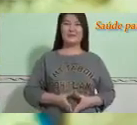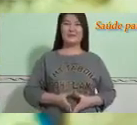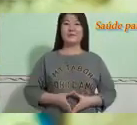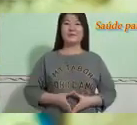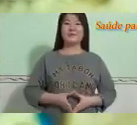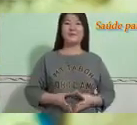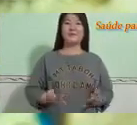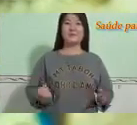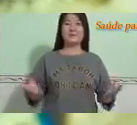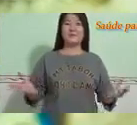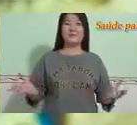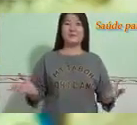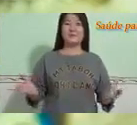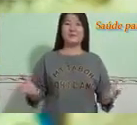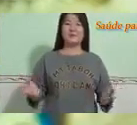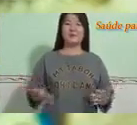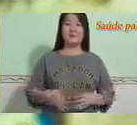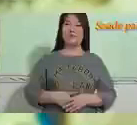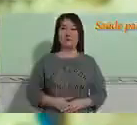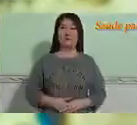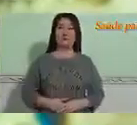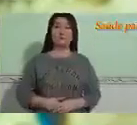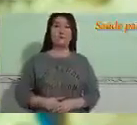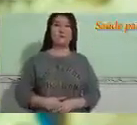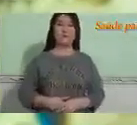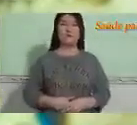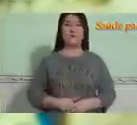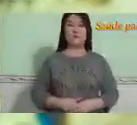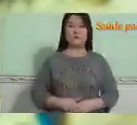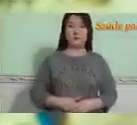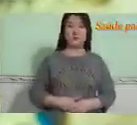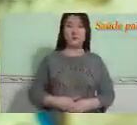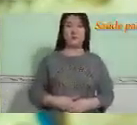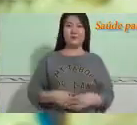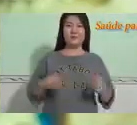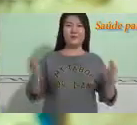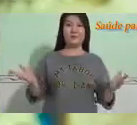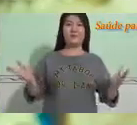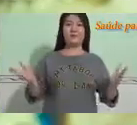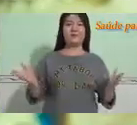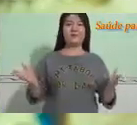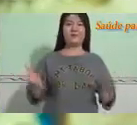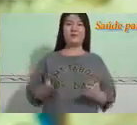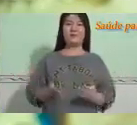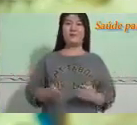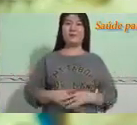ocorreu principalmente pela exposição oral, e não pela pele, que pode ser um